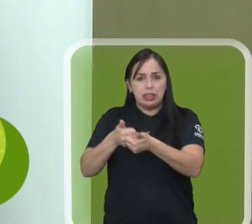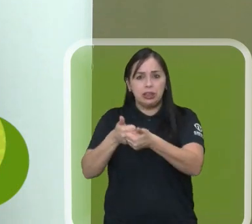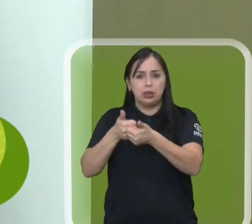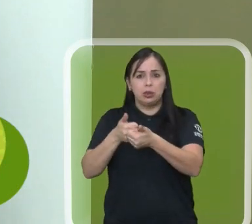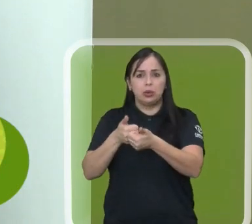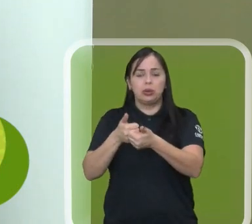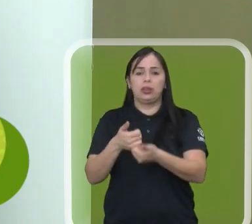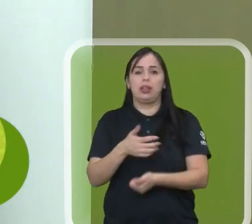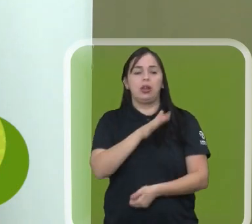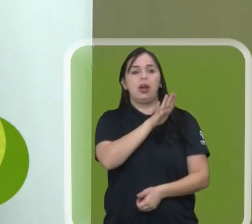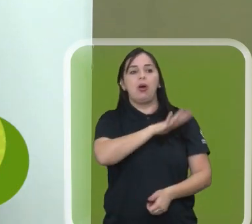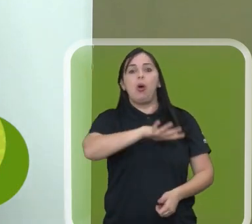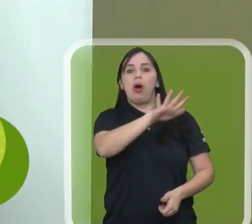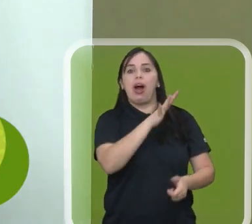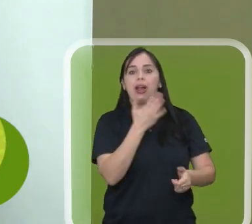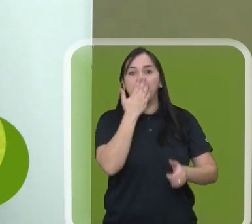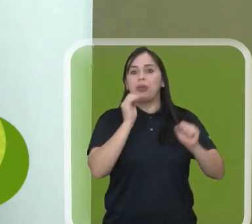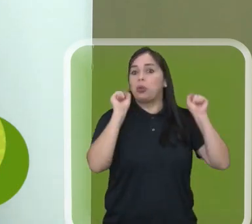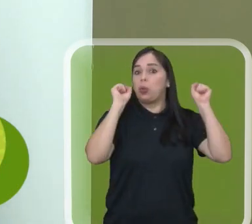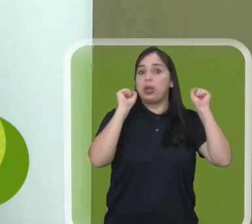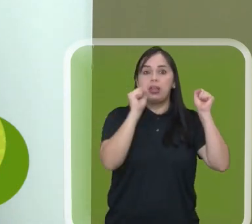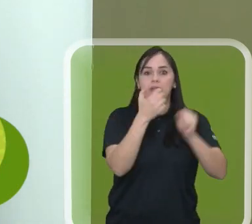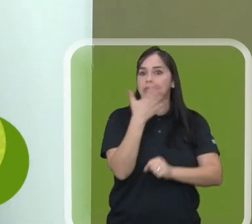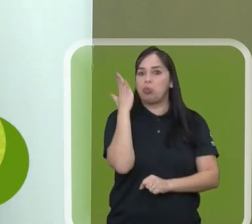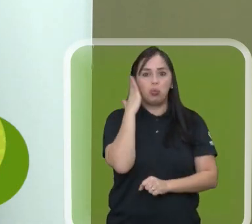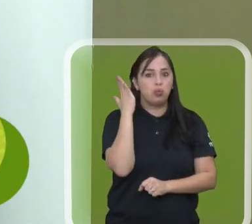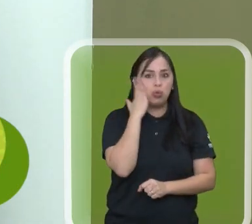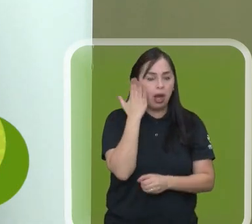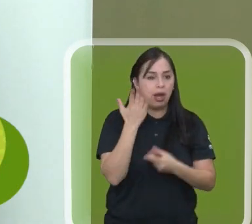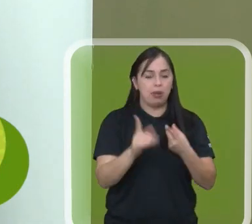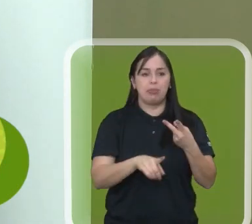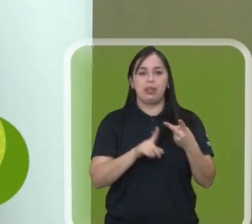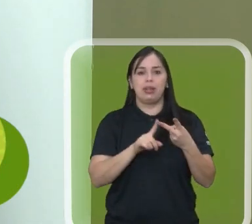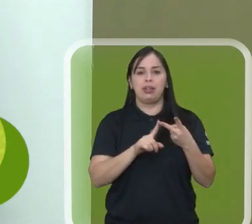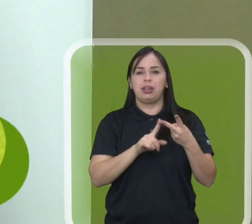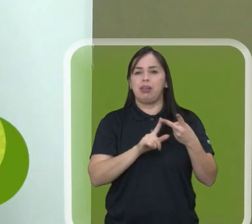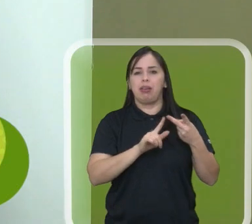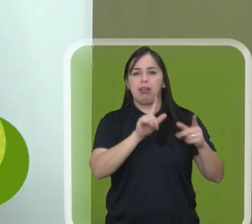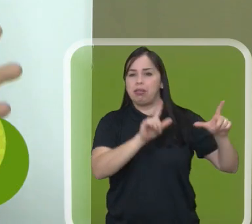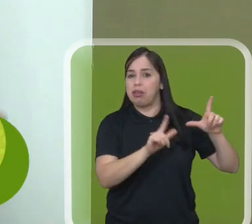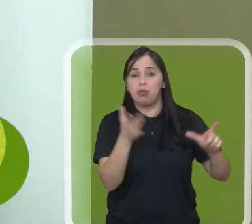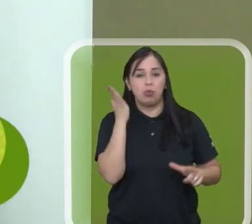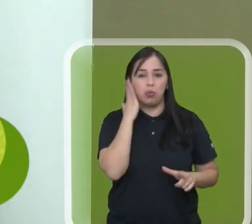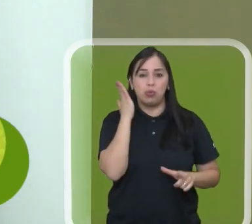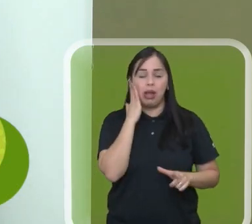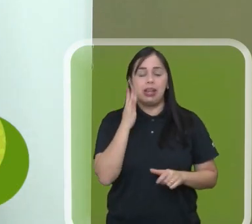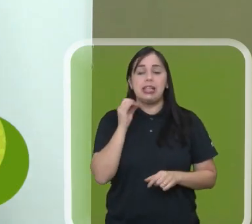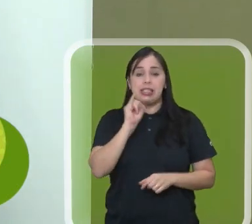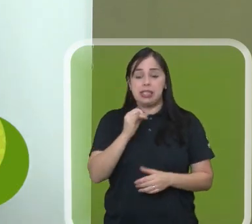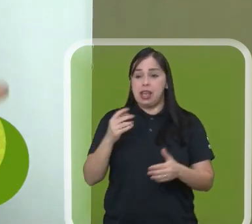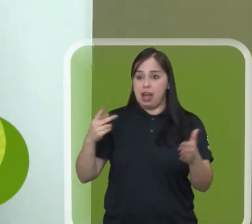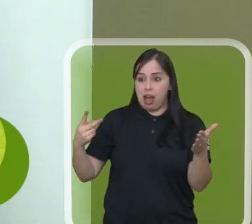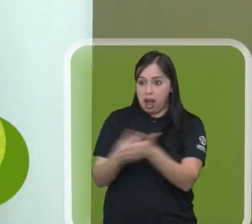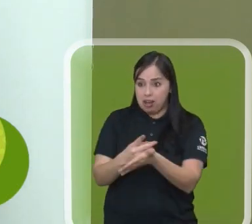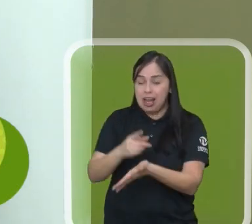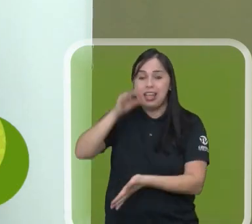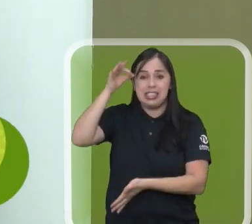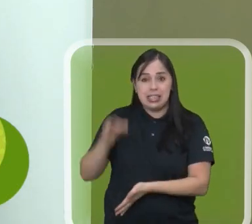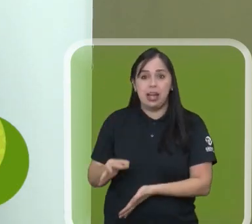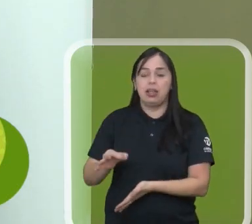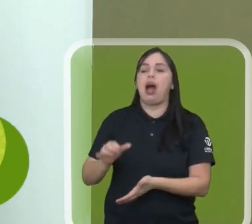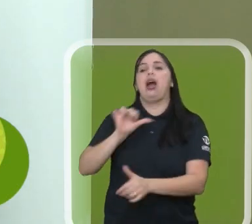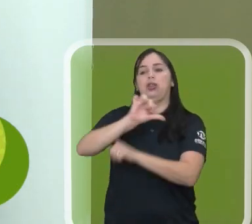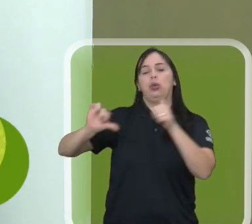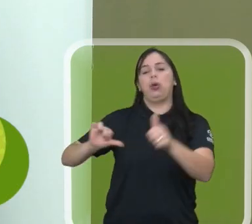o torcedor não sabe, a imprensa também não sabe, né? Se eu estivesse vendo algo de fato errado ali, eu